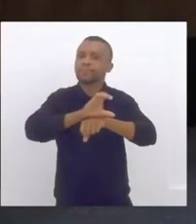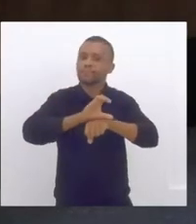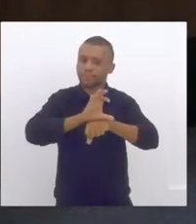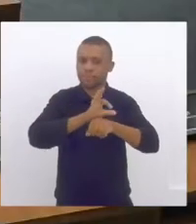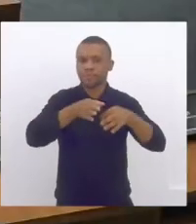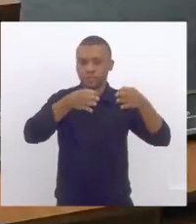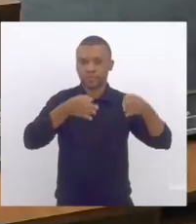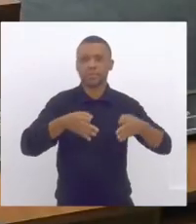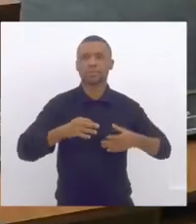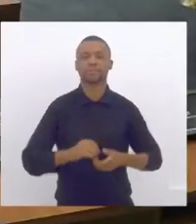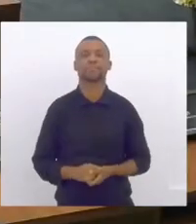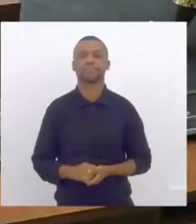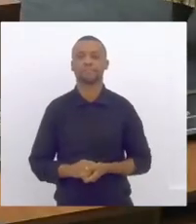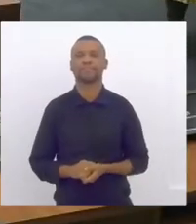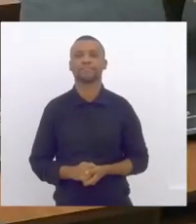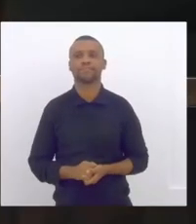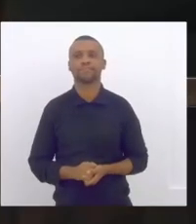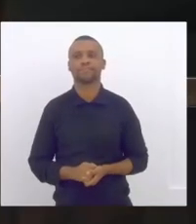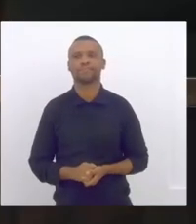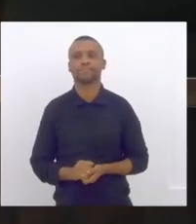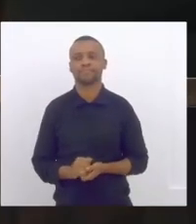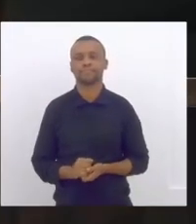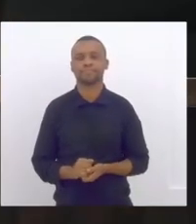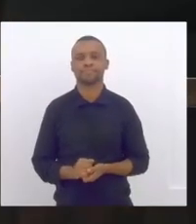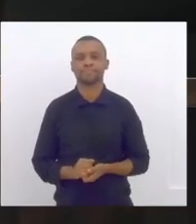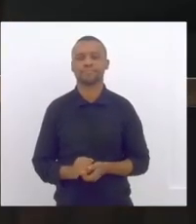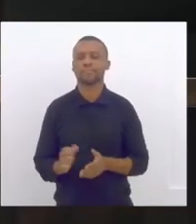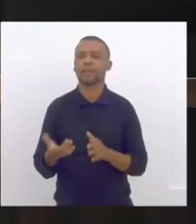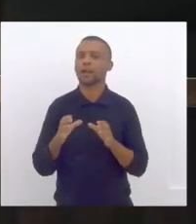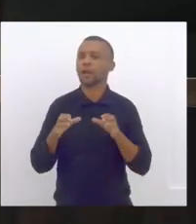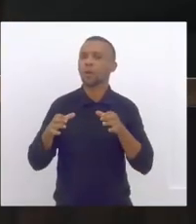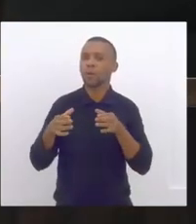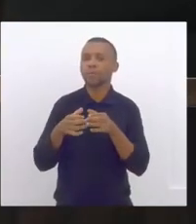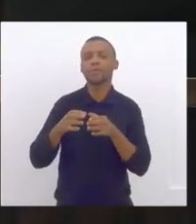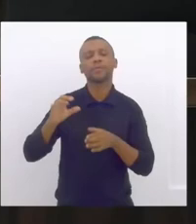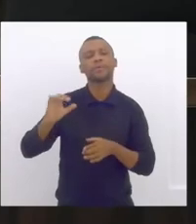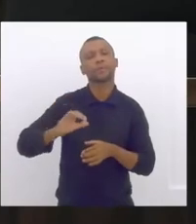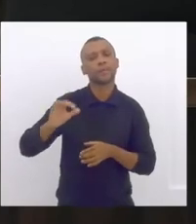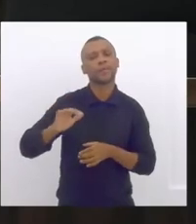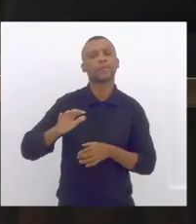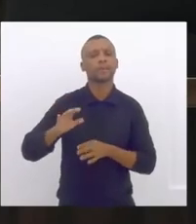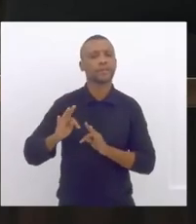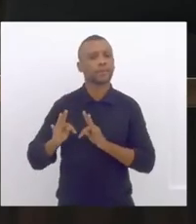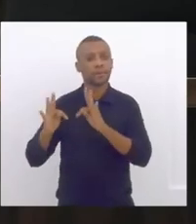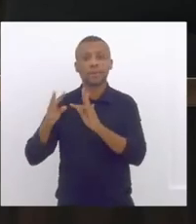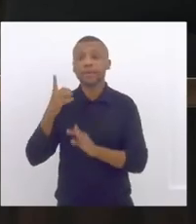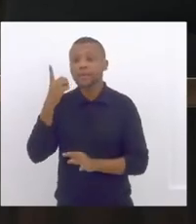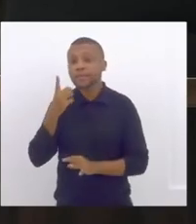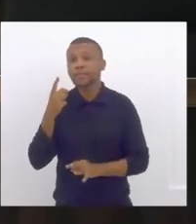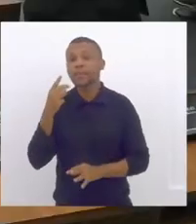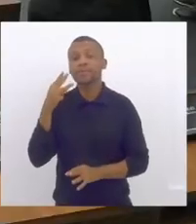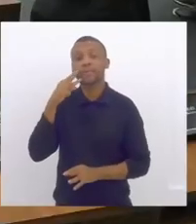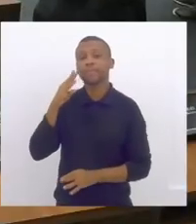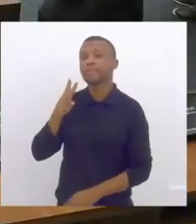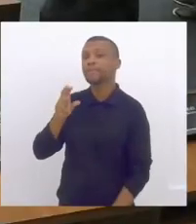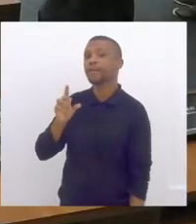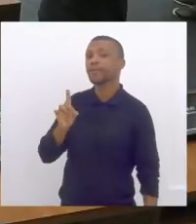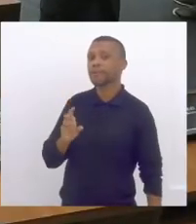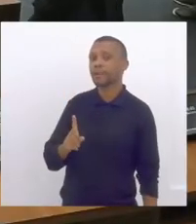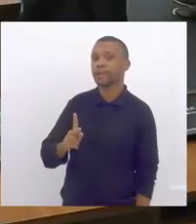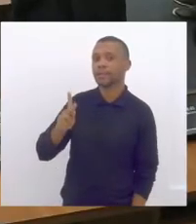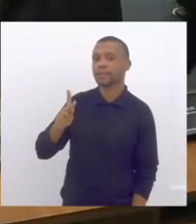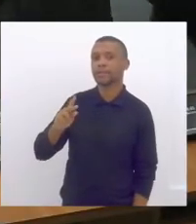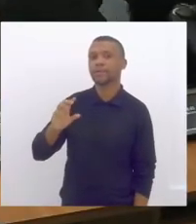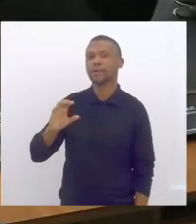constitucionalidade. Obrigada, deputado. Pela Comissão de Ciência e Tecnologia, deputado Valdeque Carneiro.